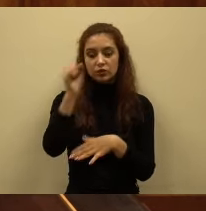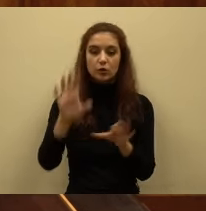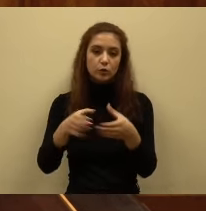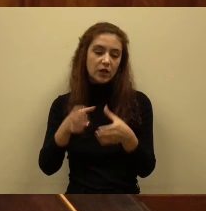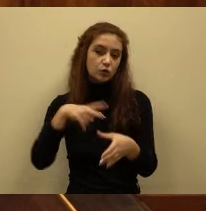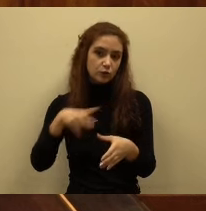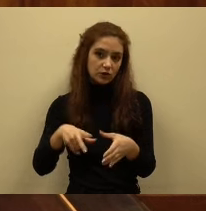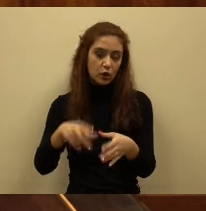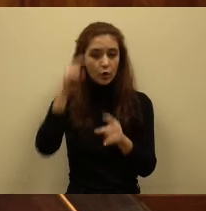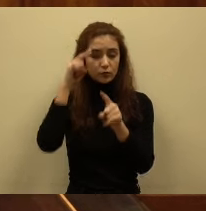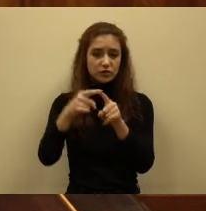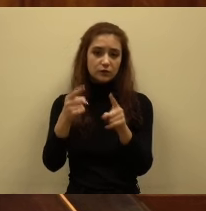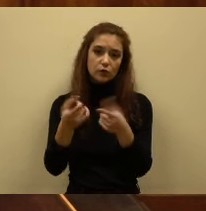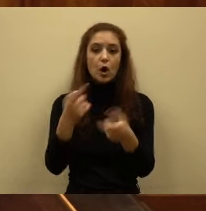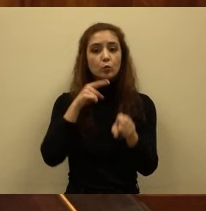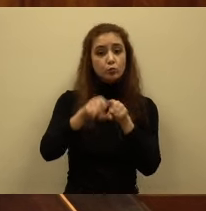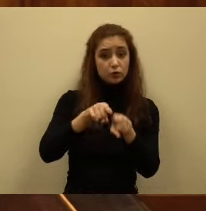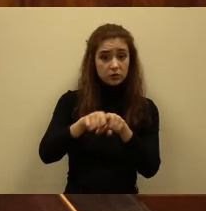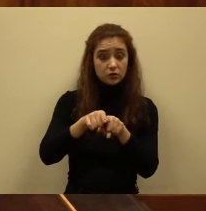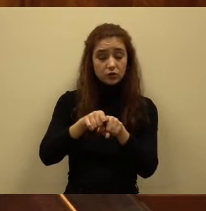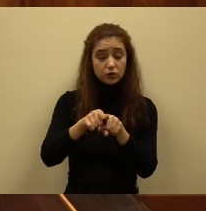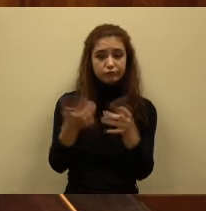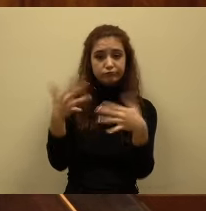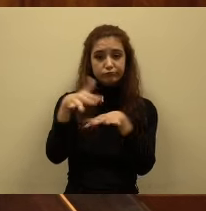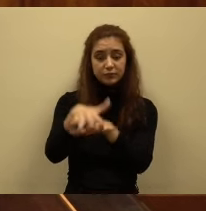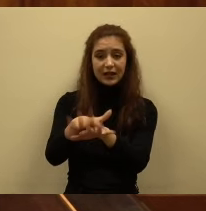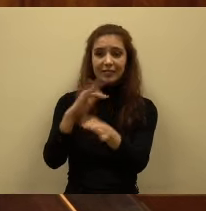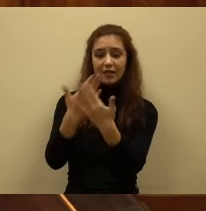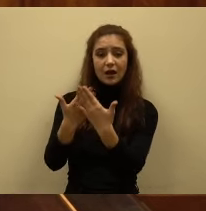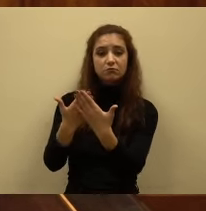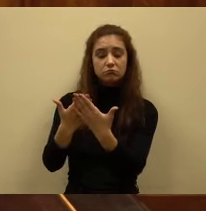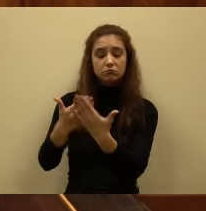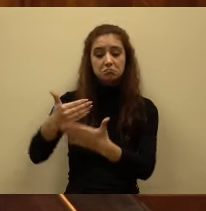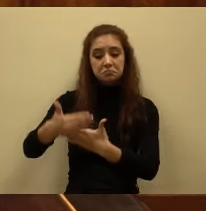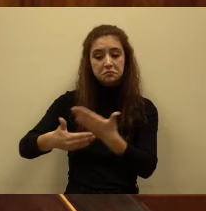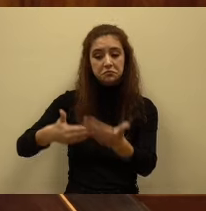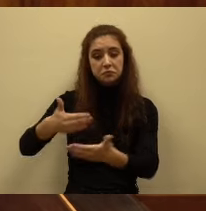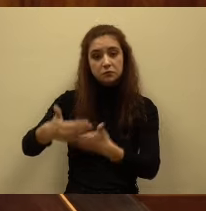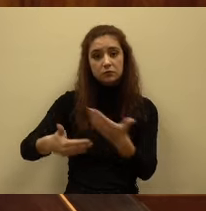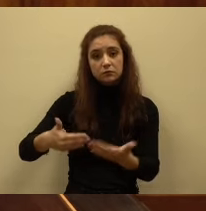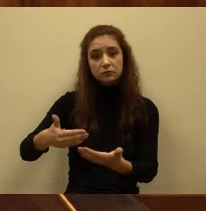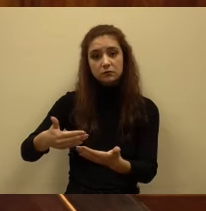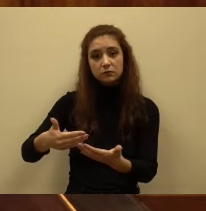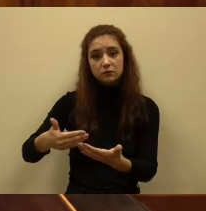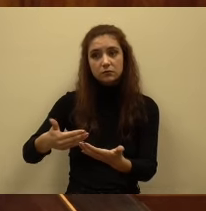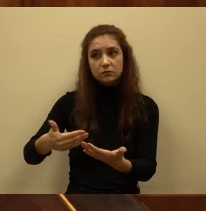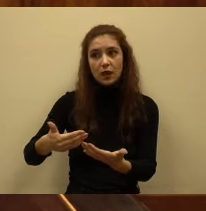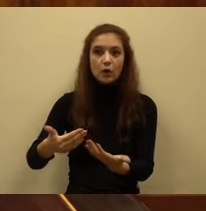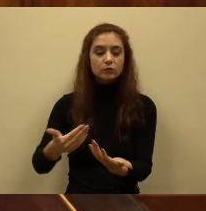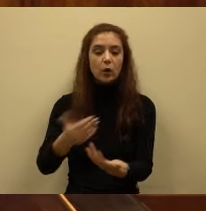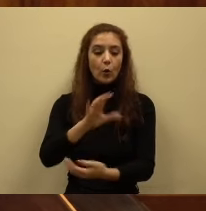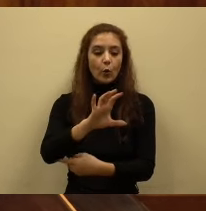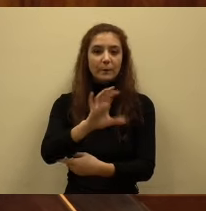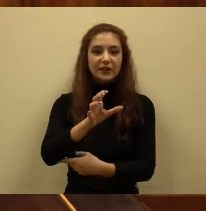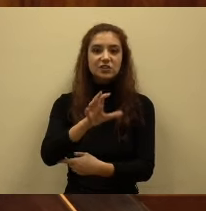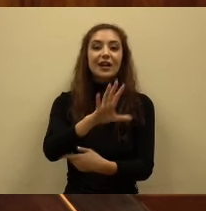possa centralizar as políticas e criar o caminho para que sejamos, de facto, um país de 15 milhões e não